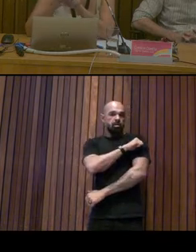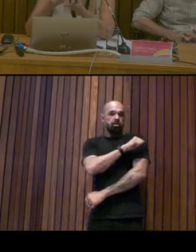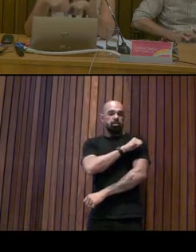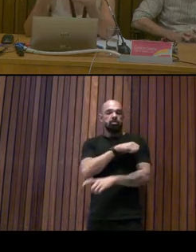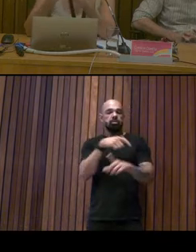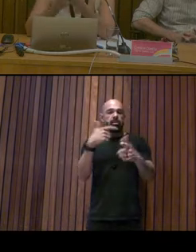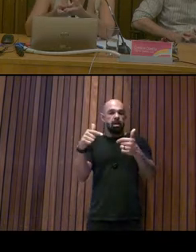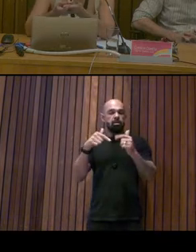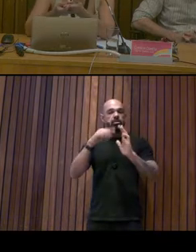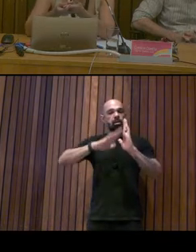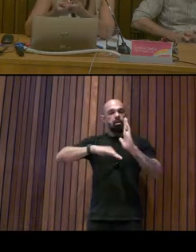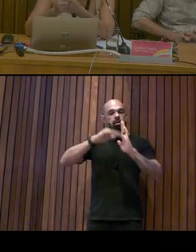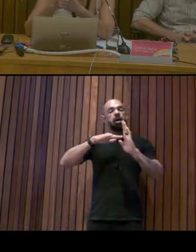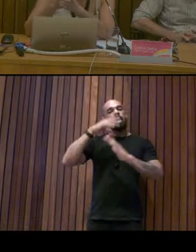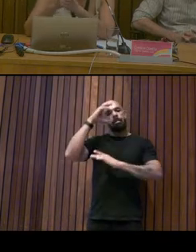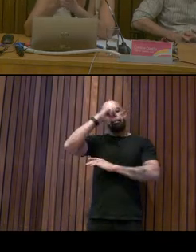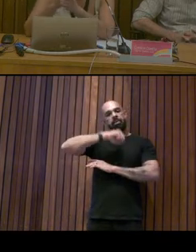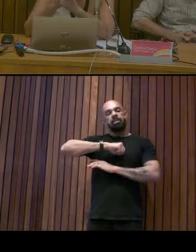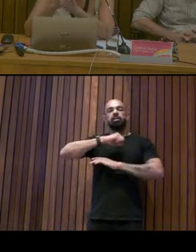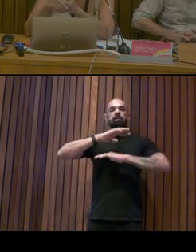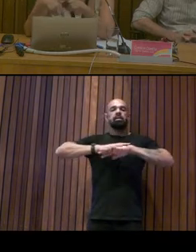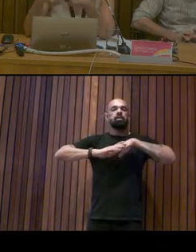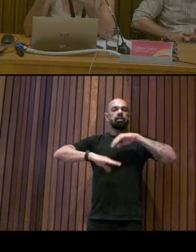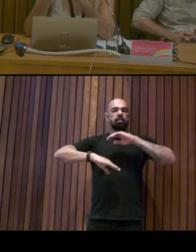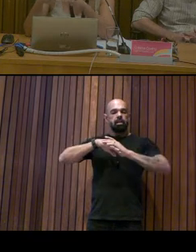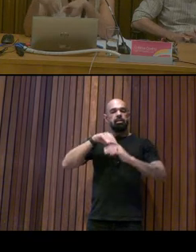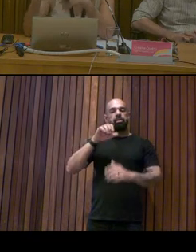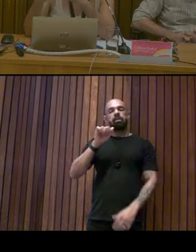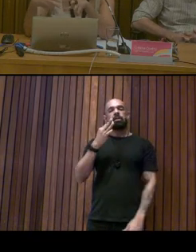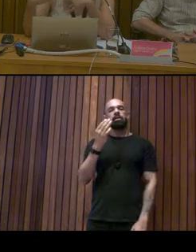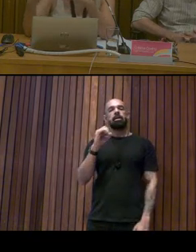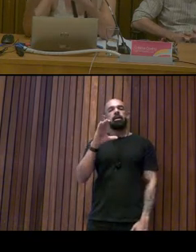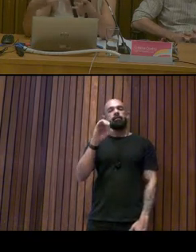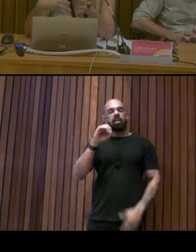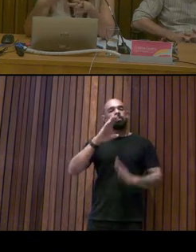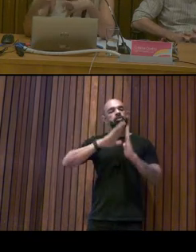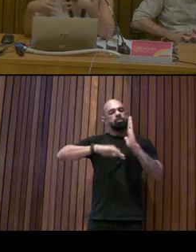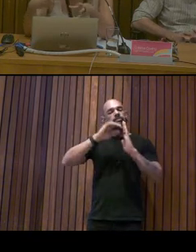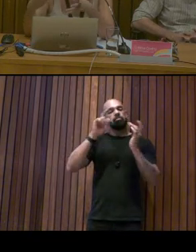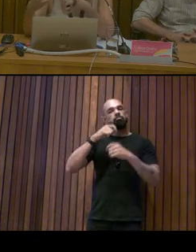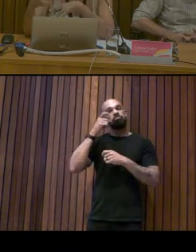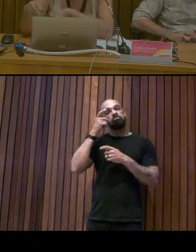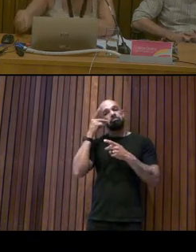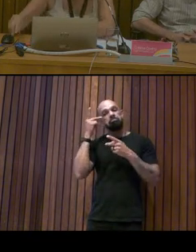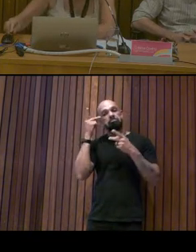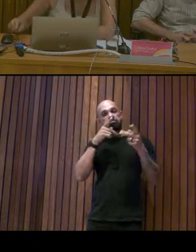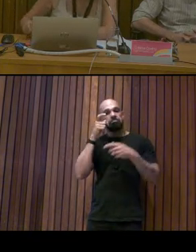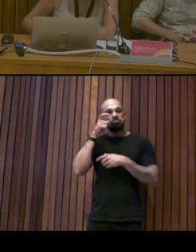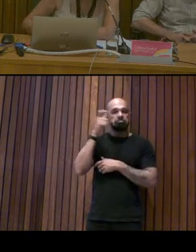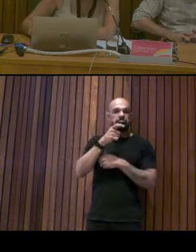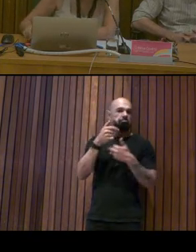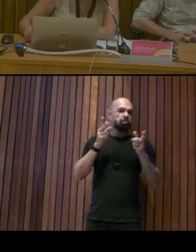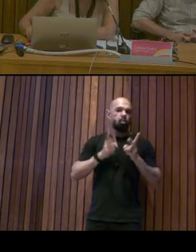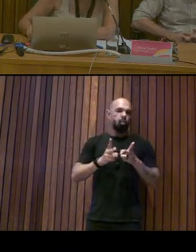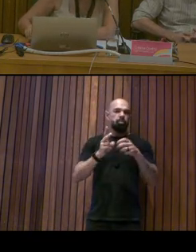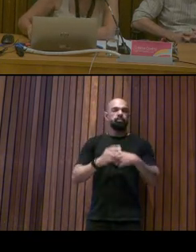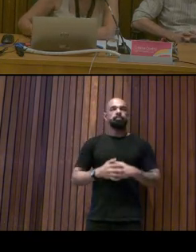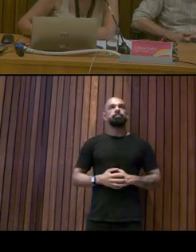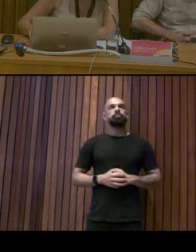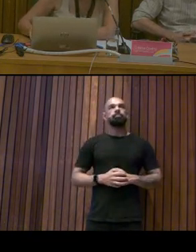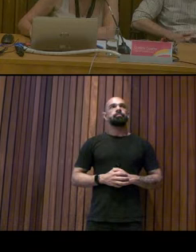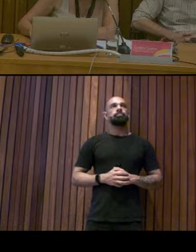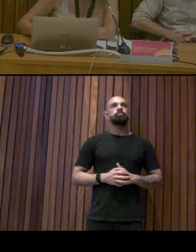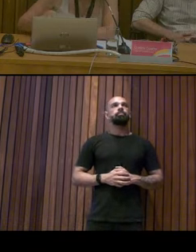do mural, aprendessem a técnica do afresco, né, e pudessem depois se interessar, enfim. Continuar.